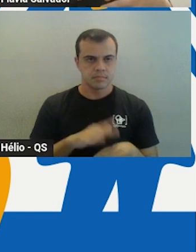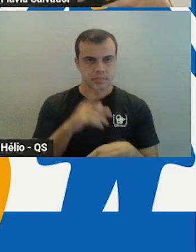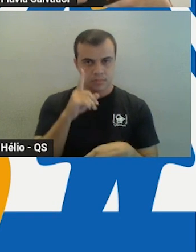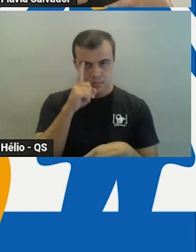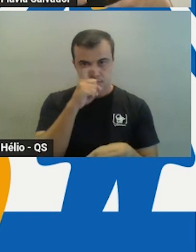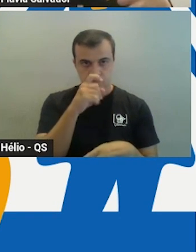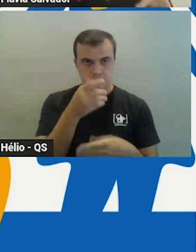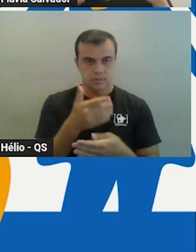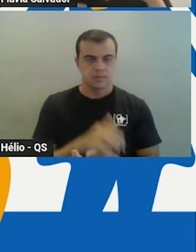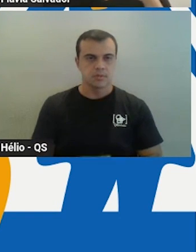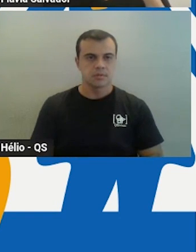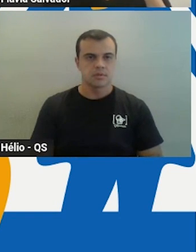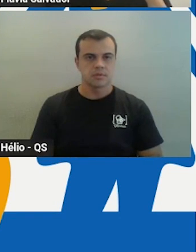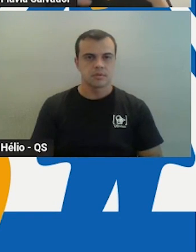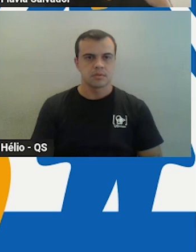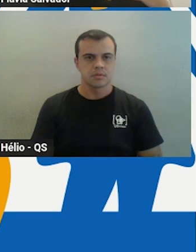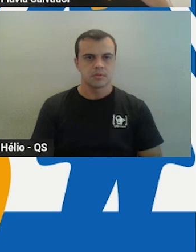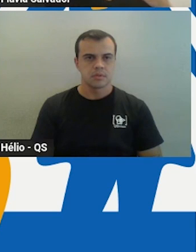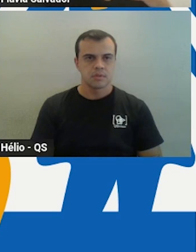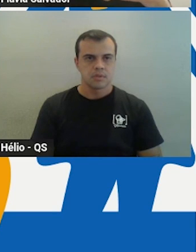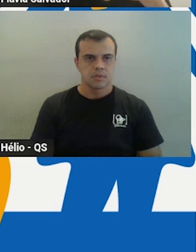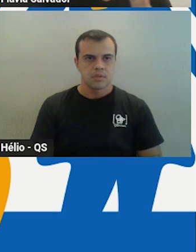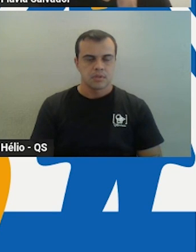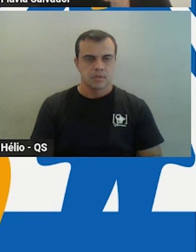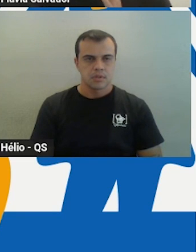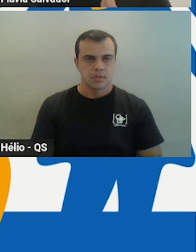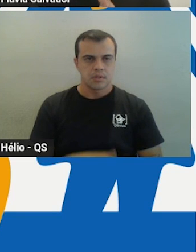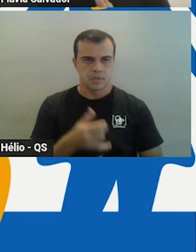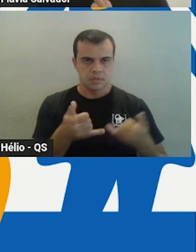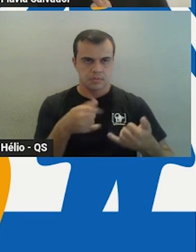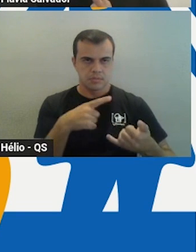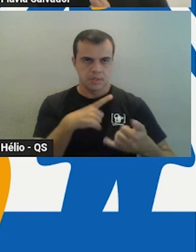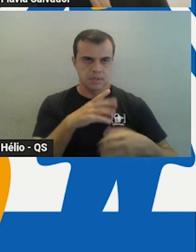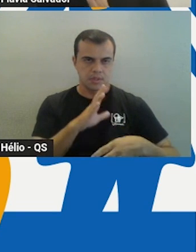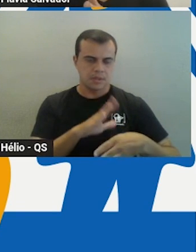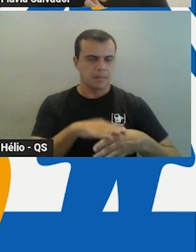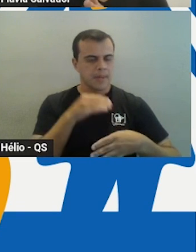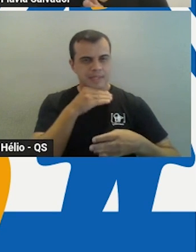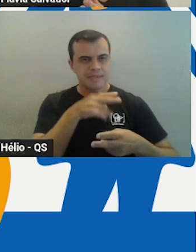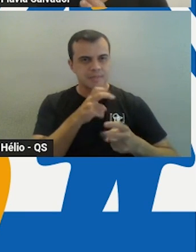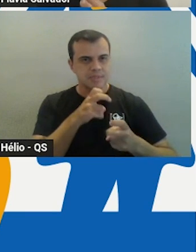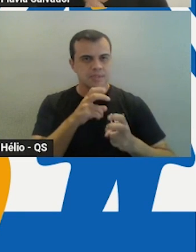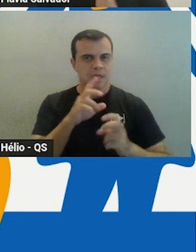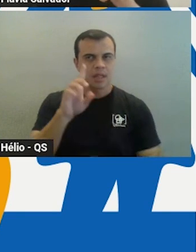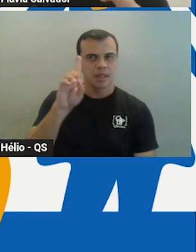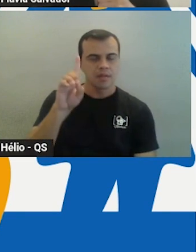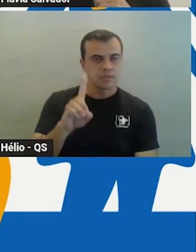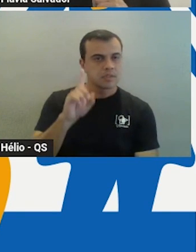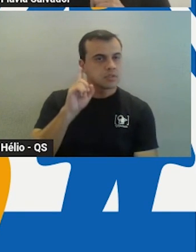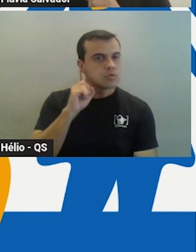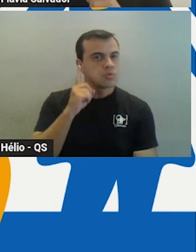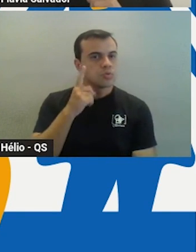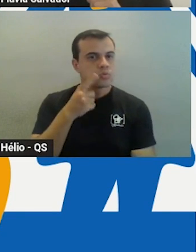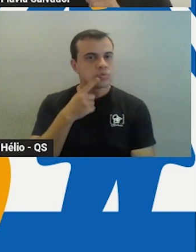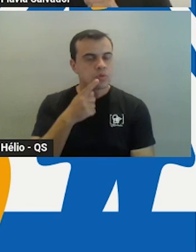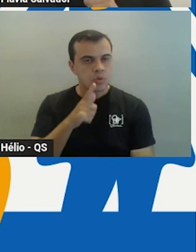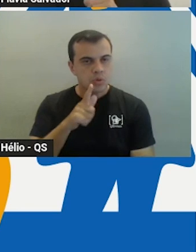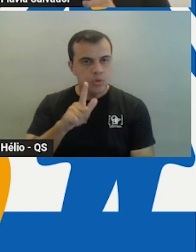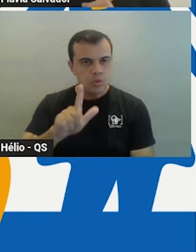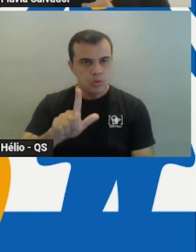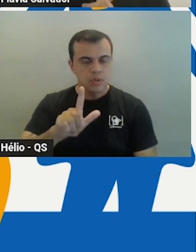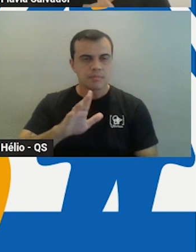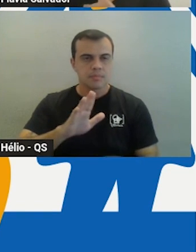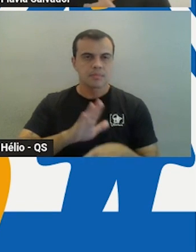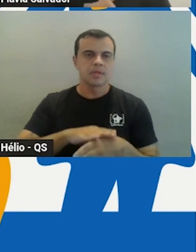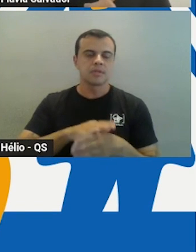difíceis. Então, assim, essa brincadeira que é um pouco mais voltada para deficiência auditiva e a outra brincadeira que é um pouco